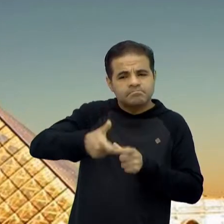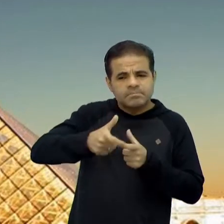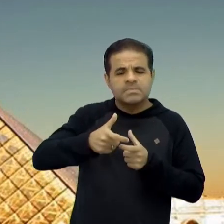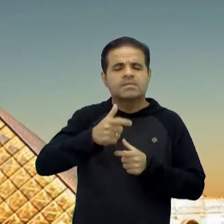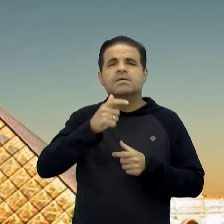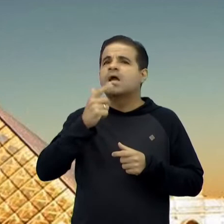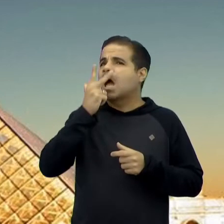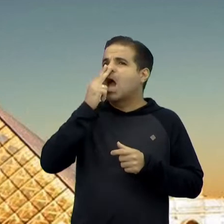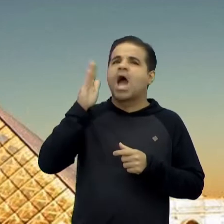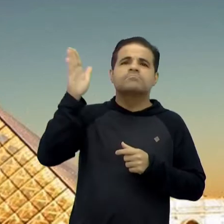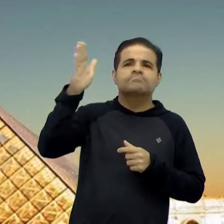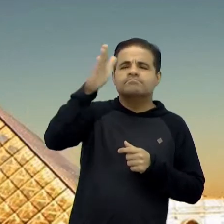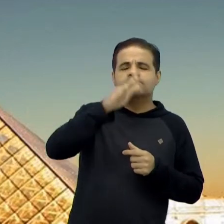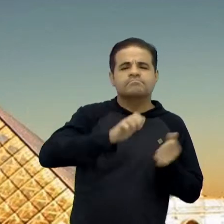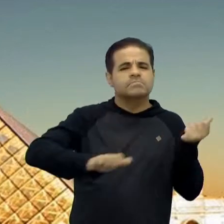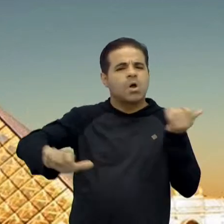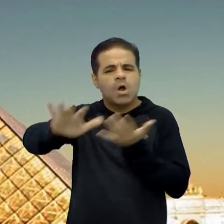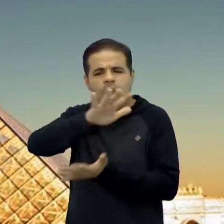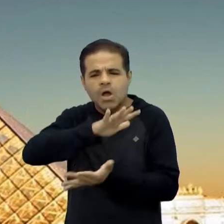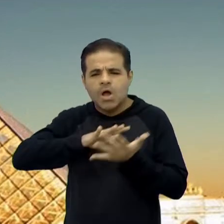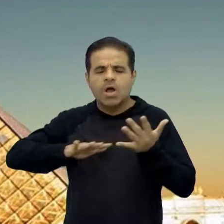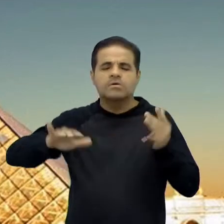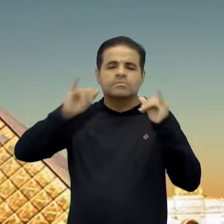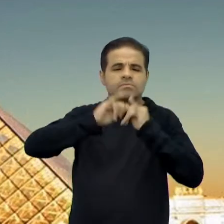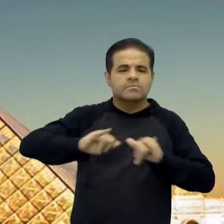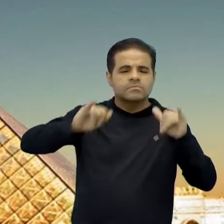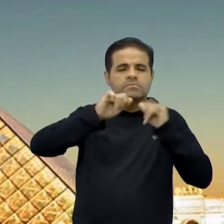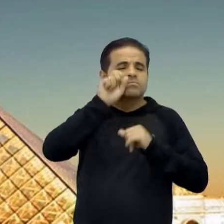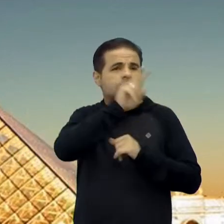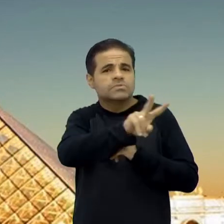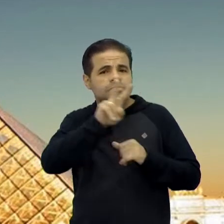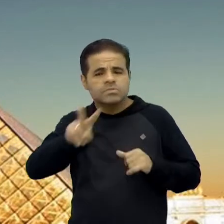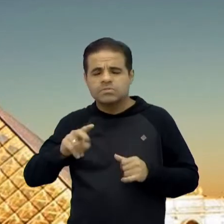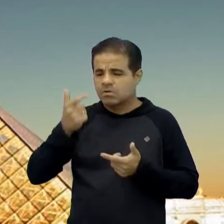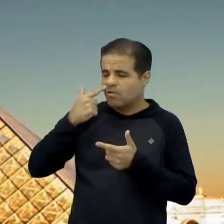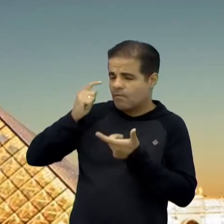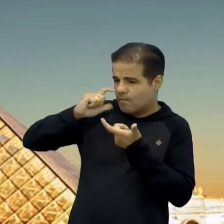viajem tanto pelo universo do jornal, da propaganda, da publicidade, ao olharem